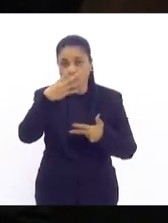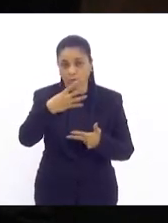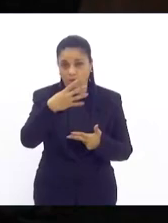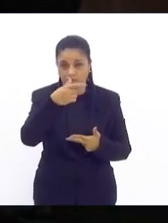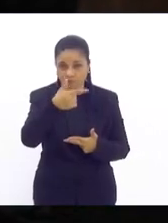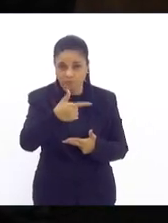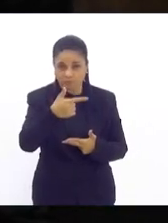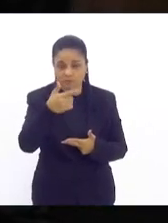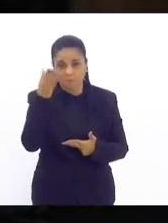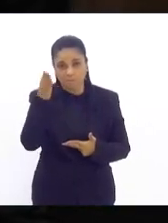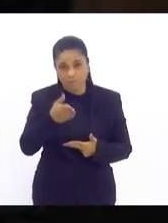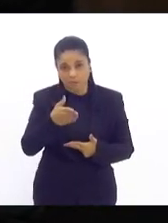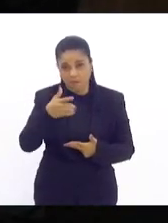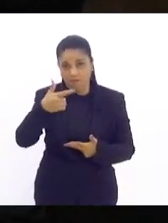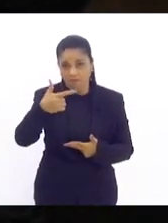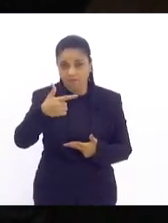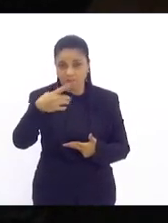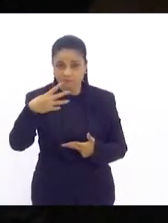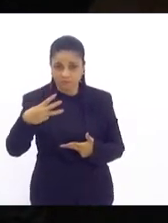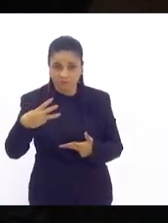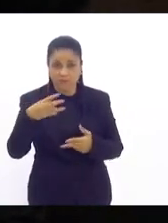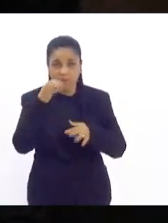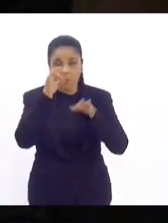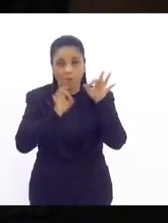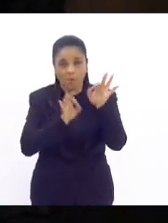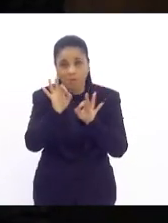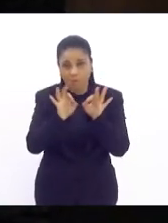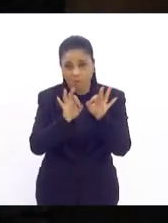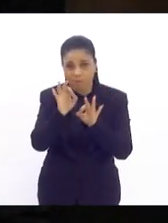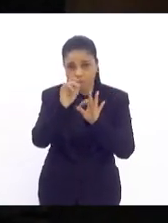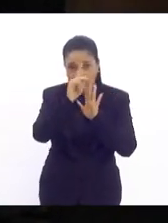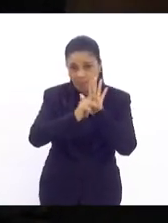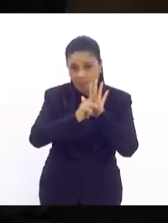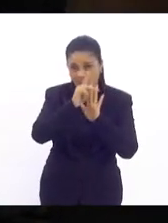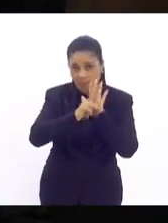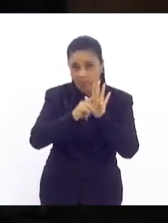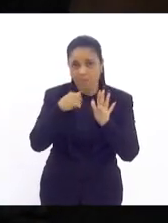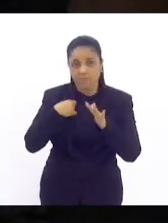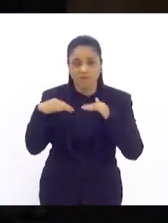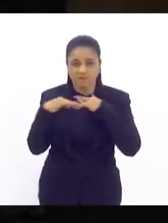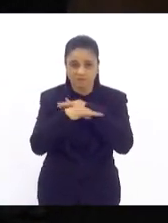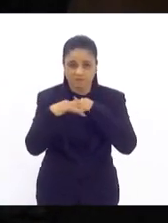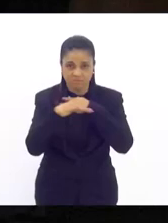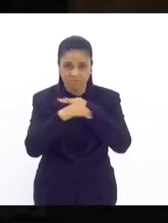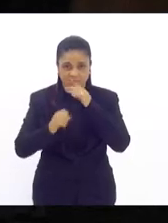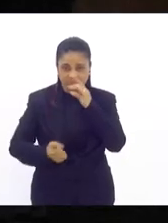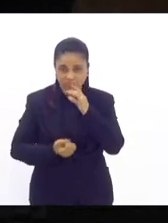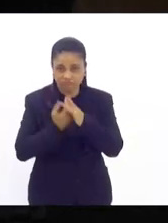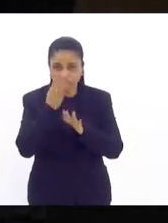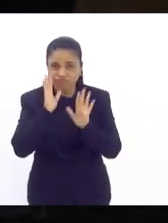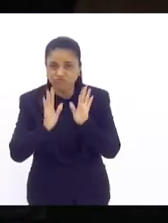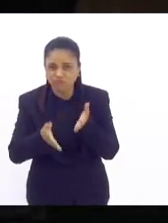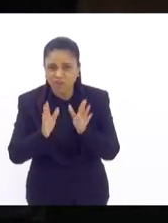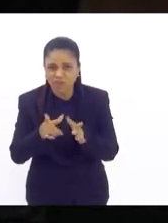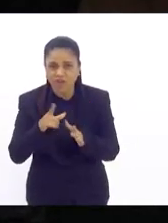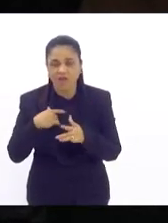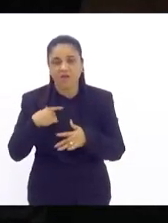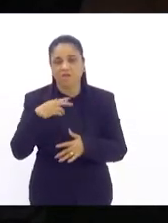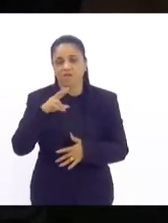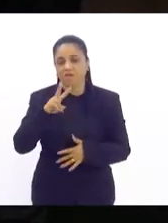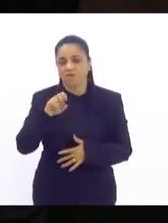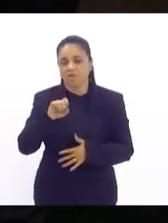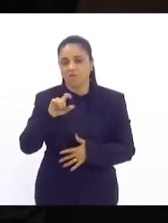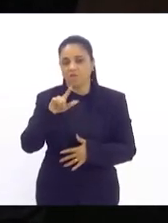é um projeto que já existe na minha cidade natal de Volta Redonda aonde